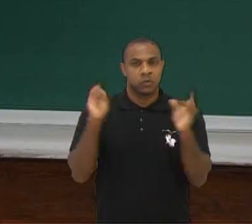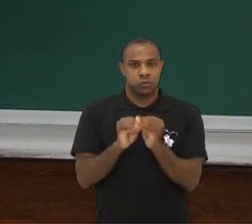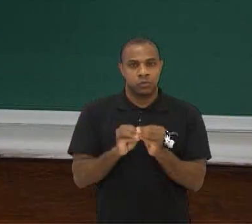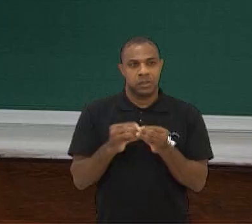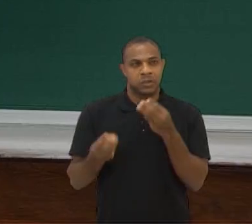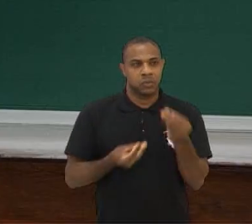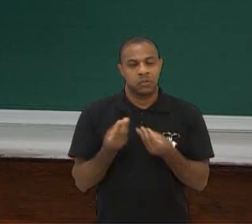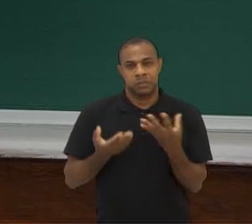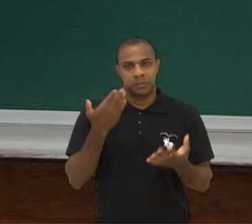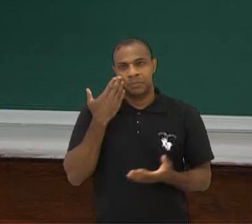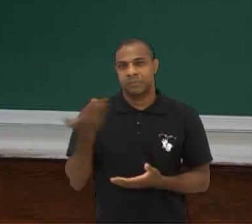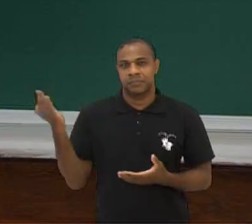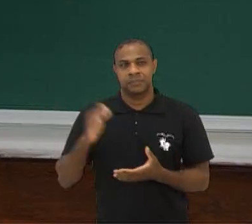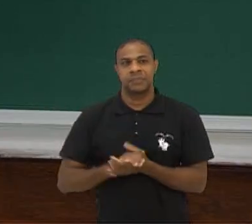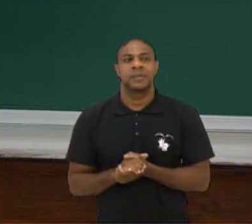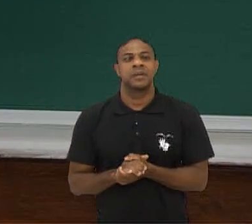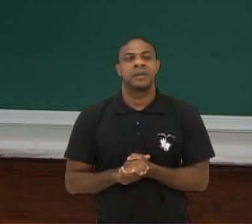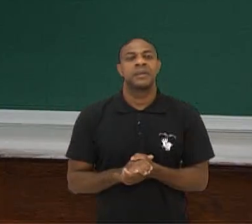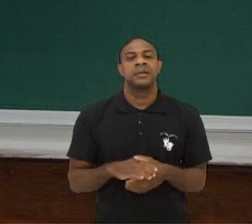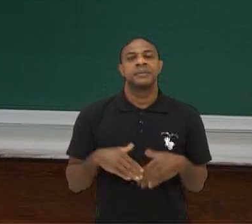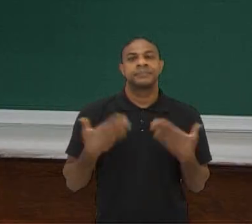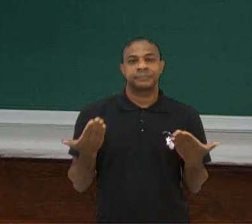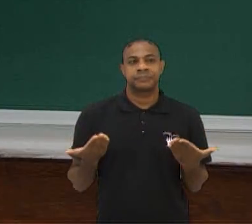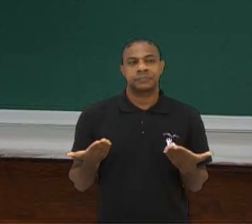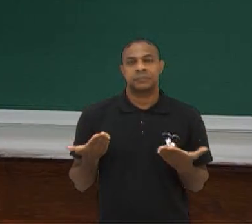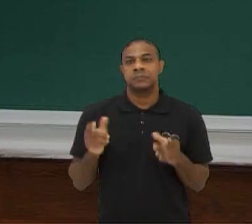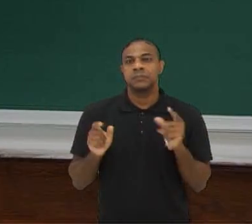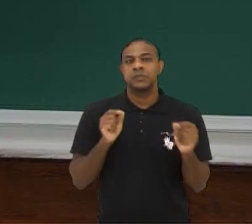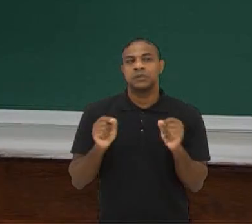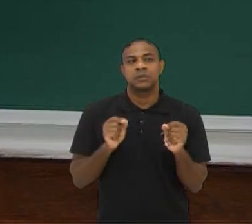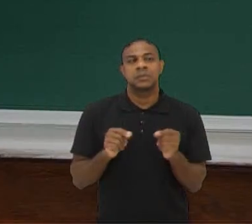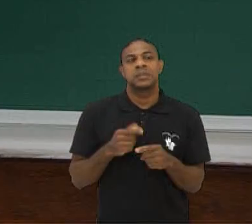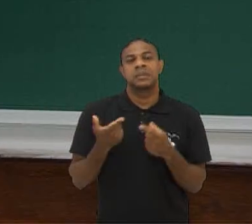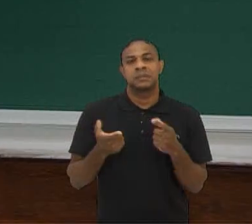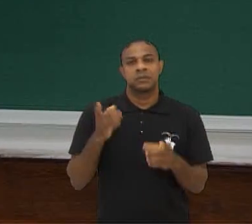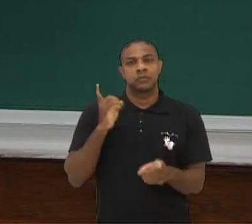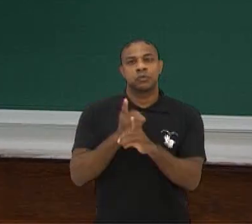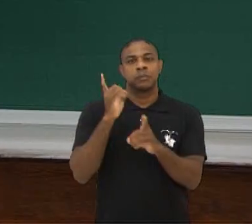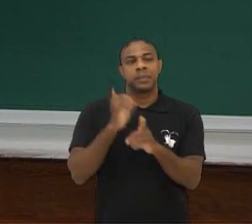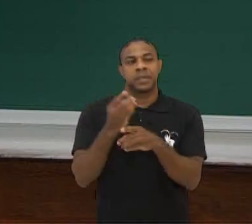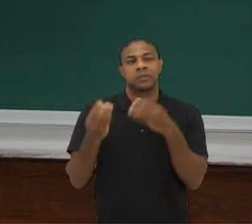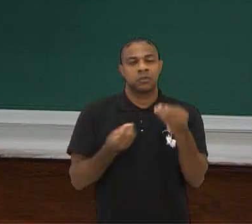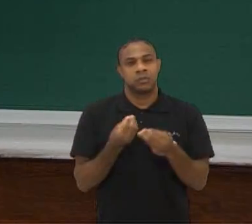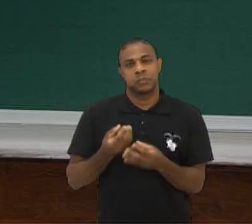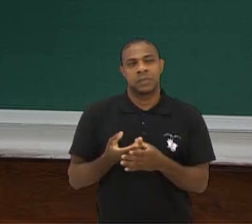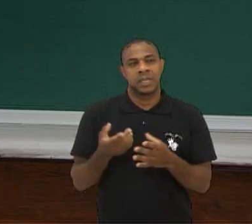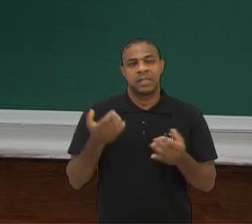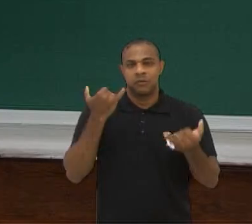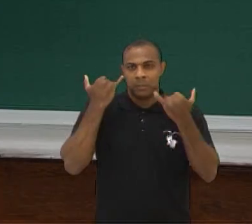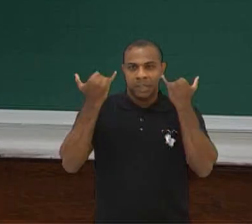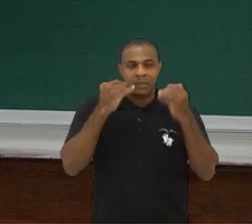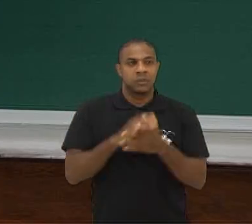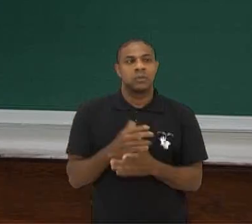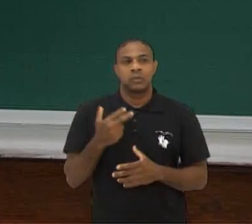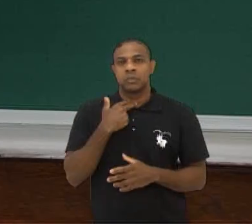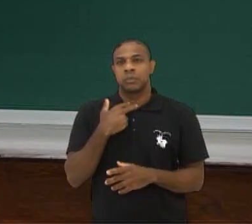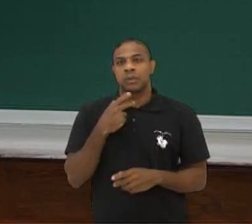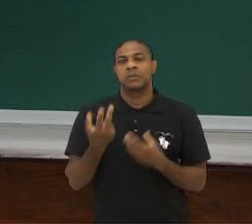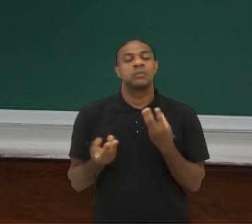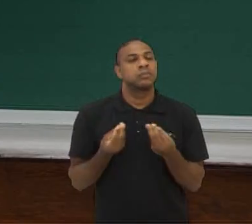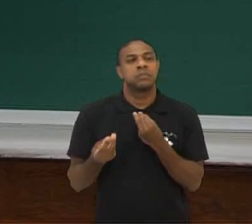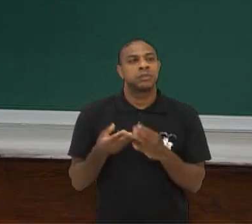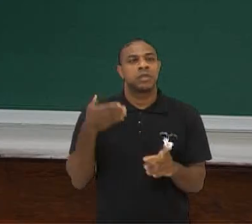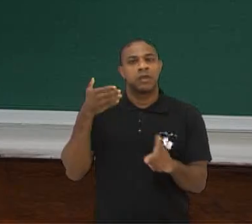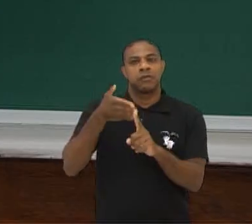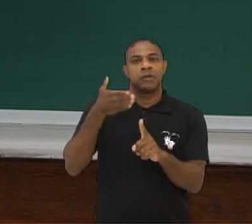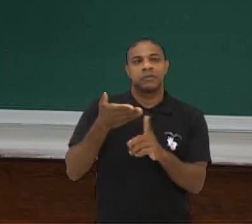só coloca ali os fatos até então da forma como foram descobertos. Né? Ele não pode ali estar fazendo inferências